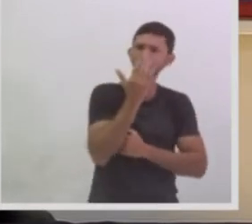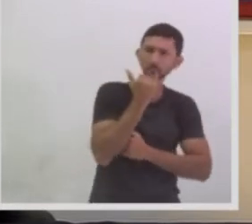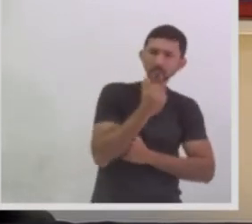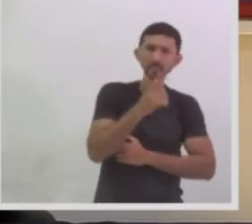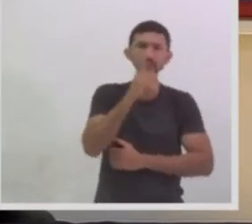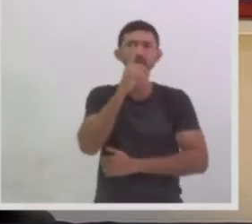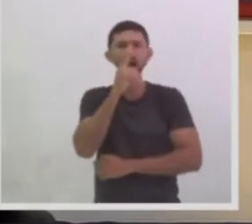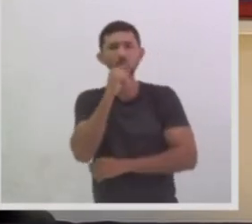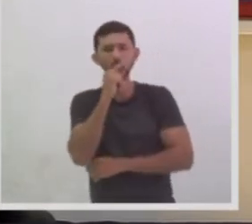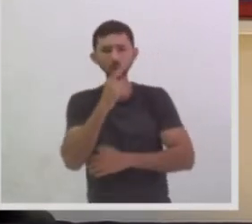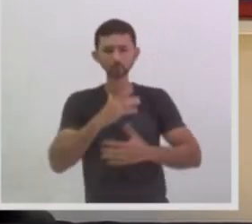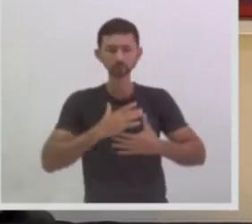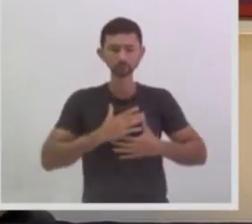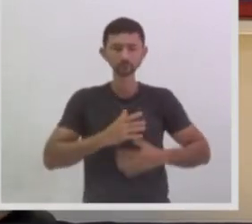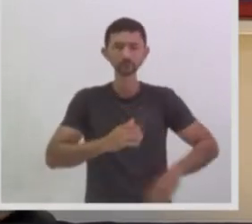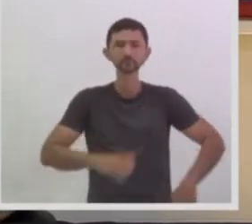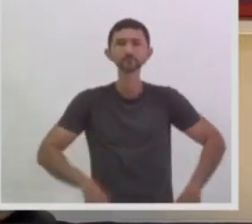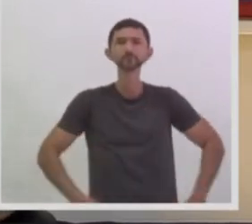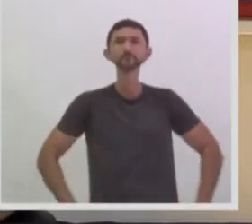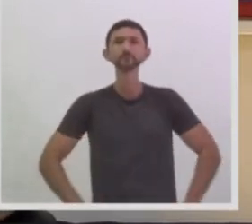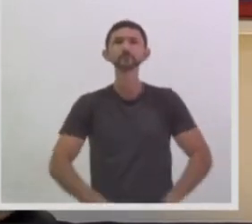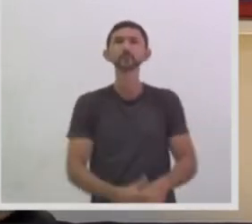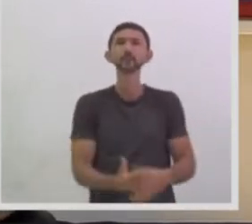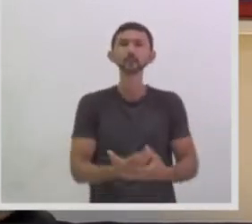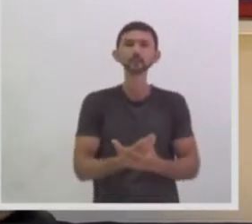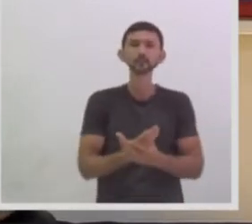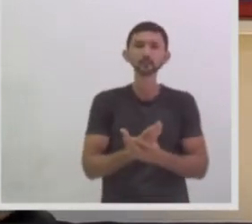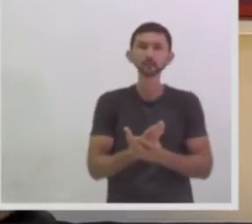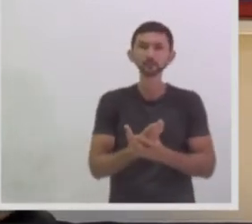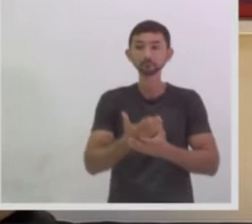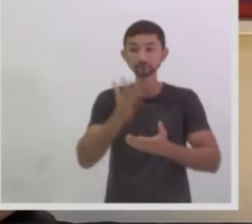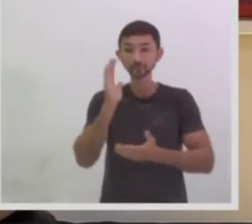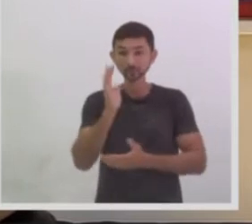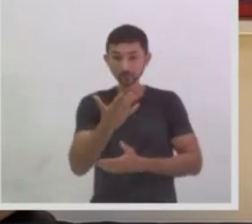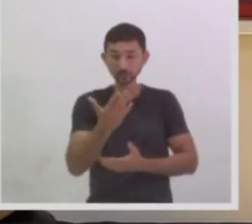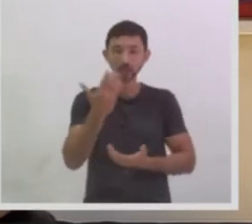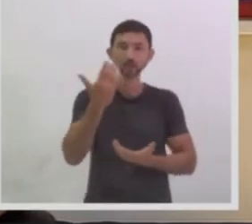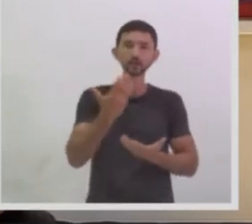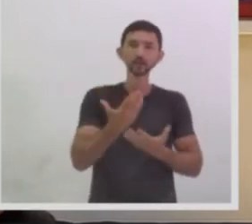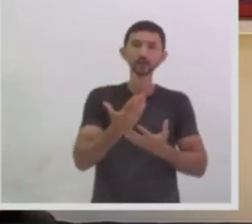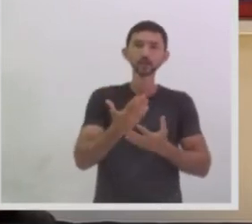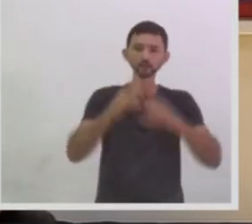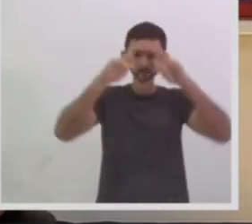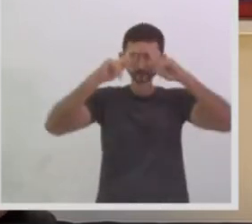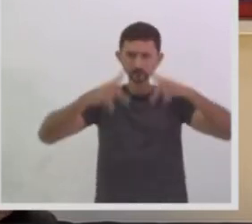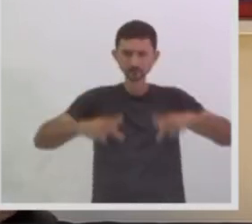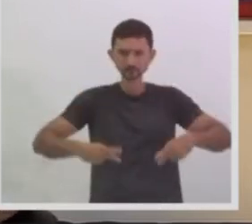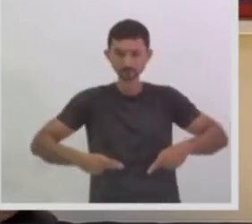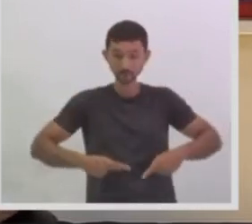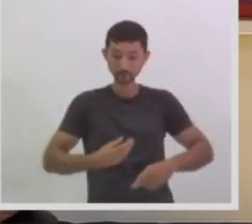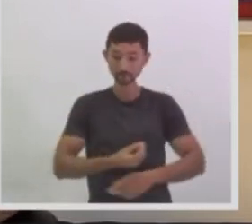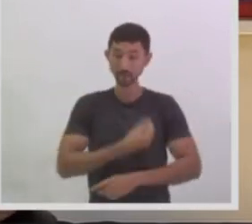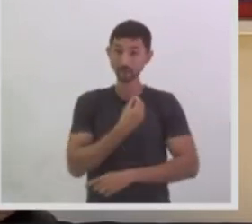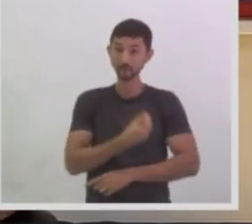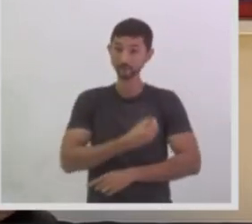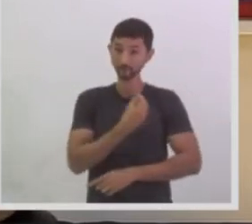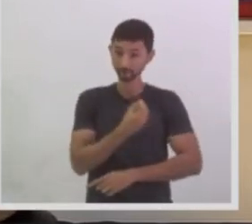seja, depois de satisfeitas as condições, as necessidades do ser humano para a sua